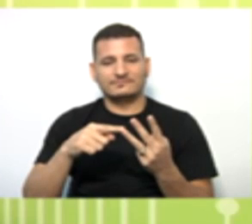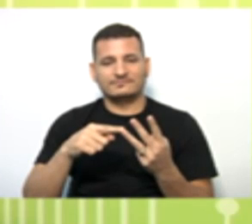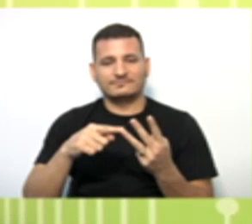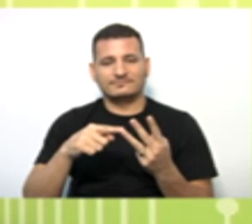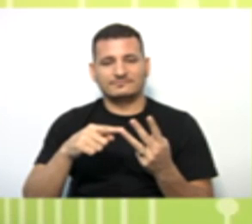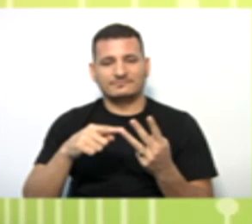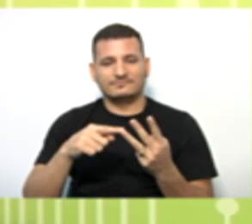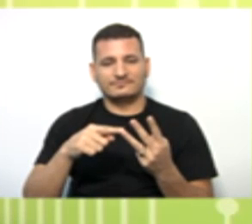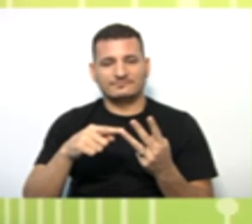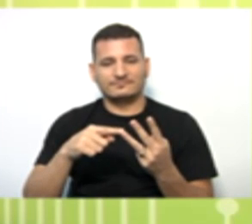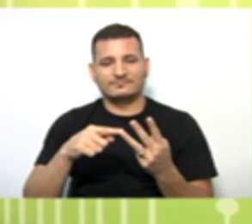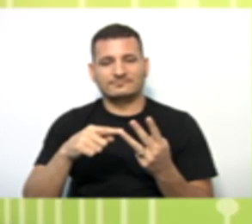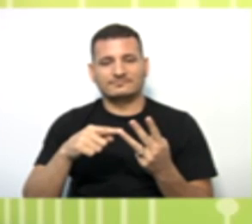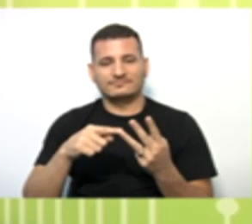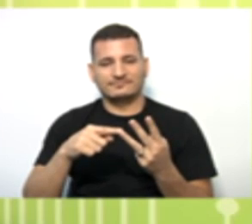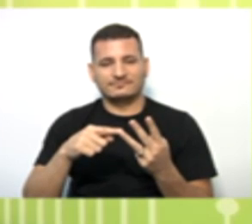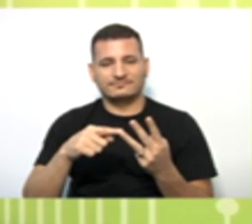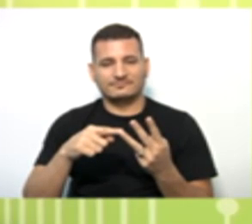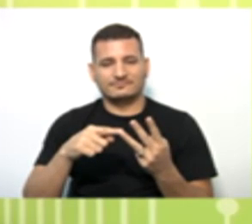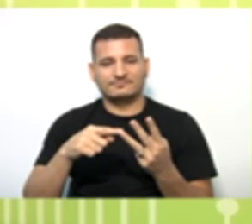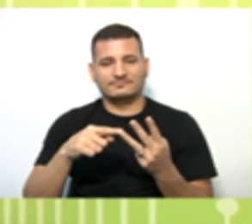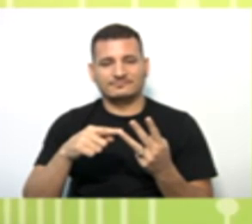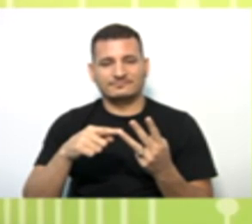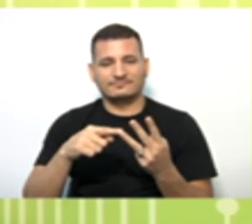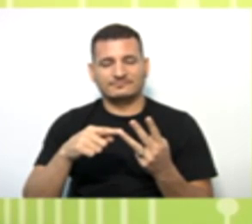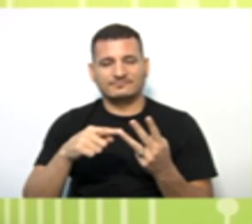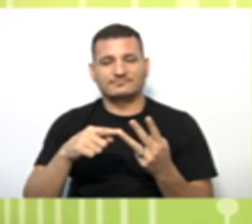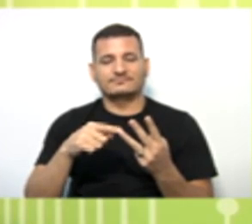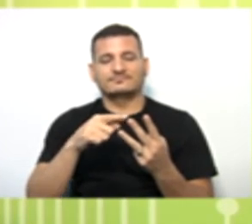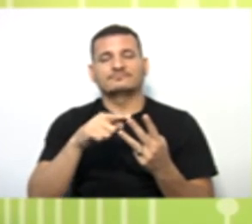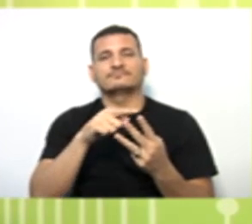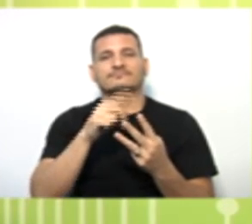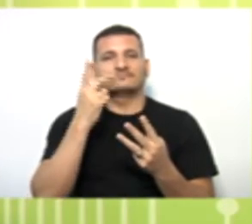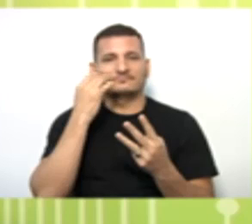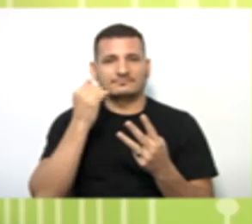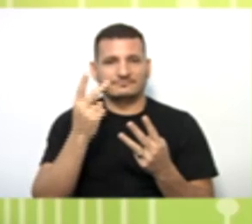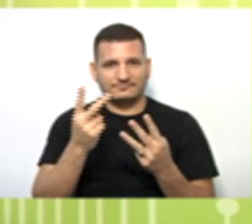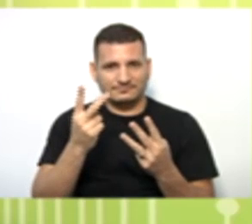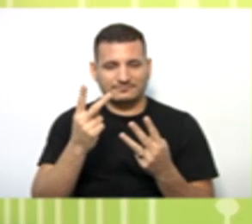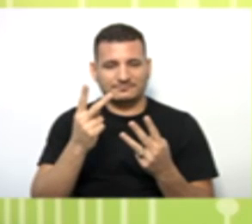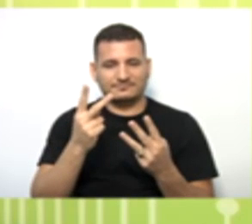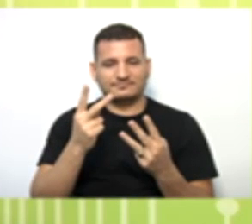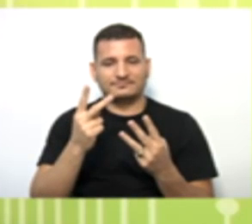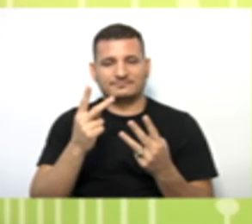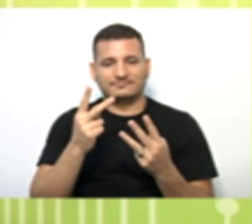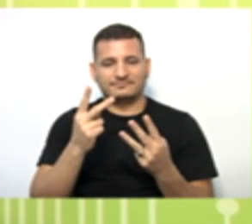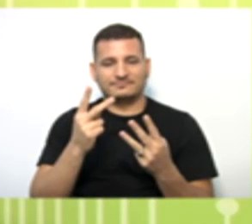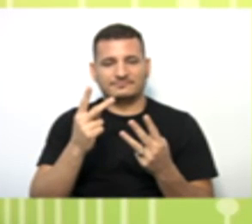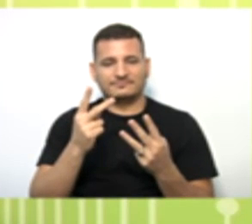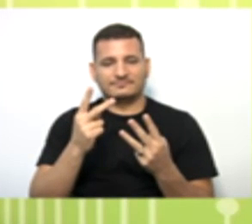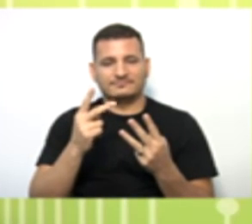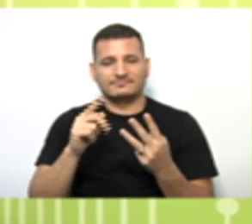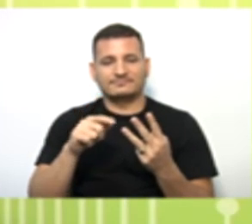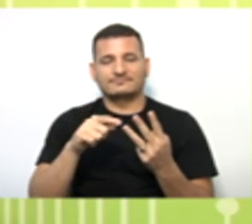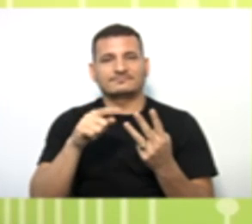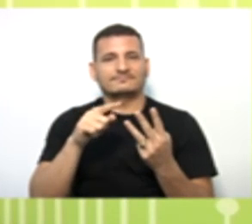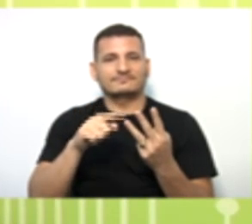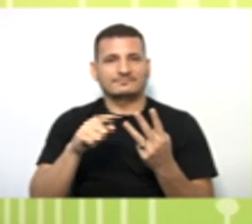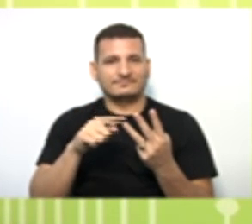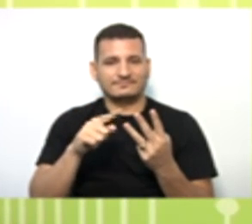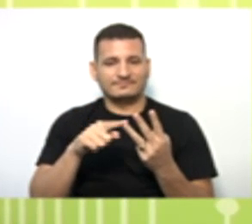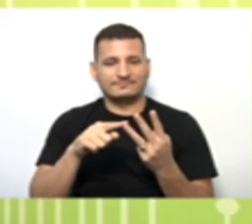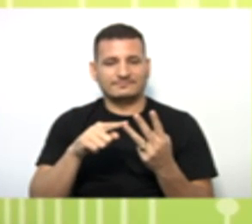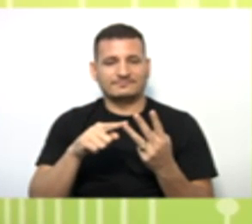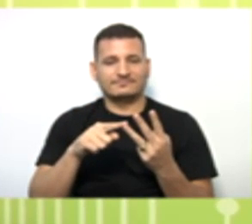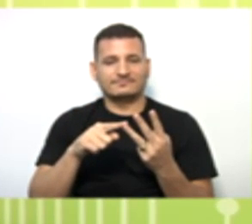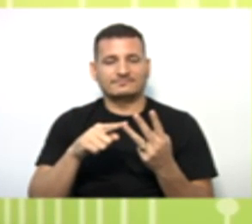tenho 2 pais. Vamos lá. Aqui eu já tenho 2 pais nessa minha questão. Aí depois eu tenho um filho. Tá?